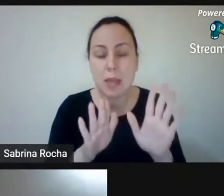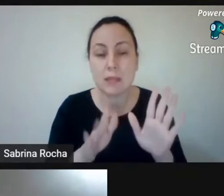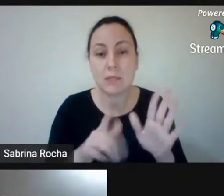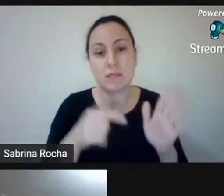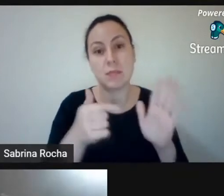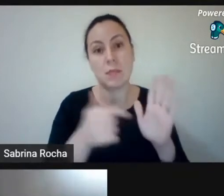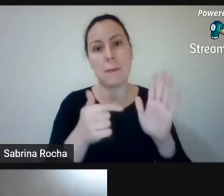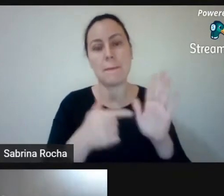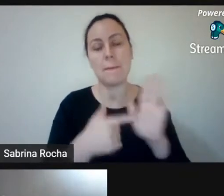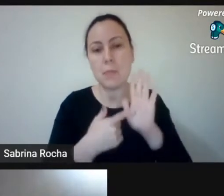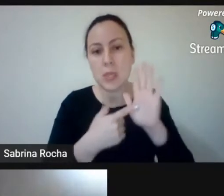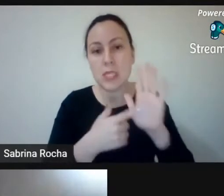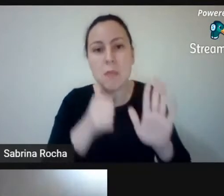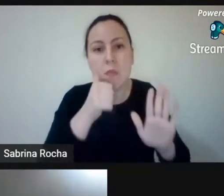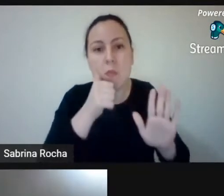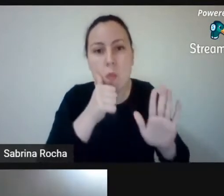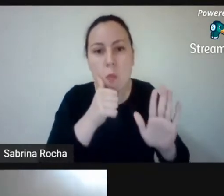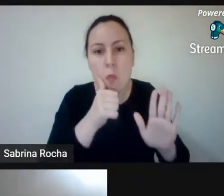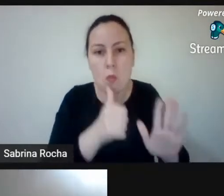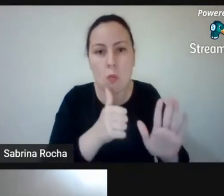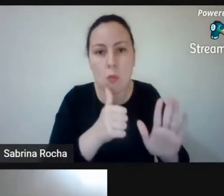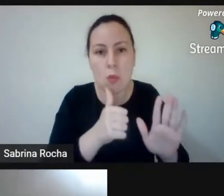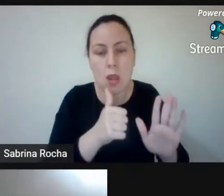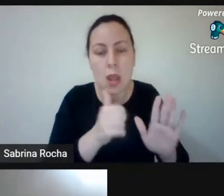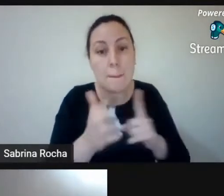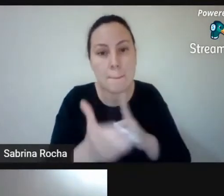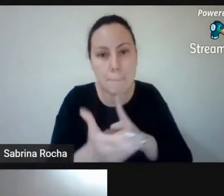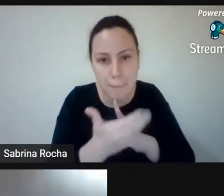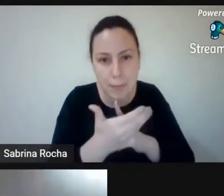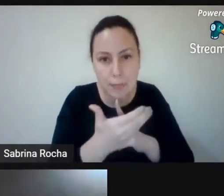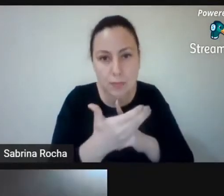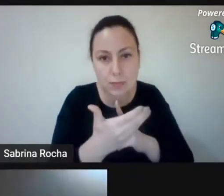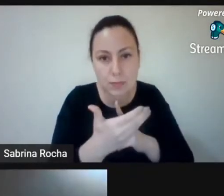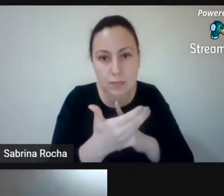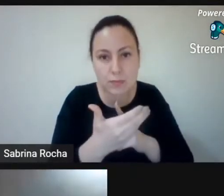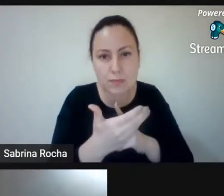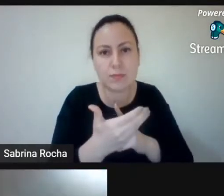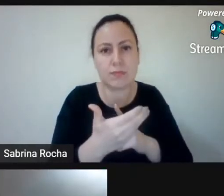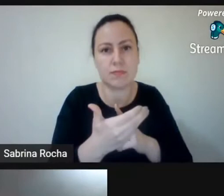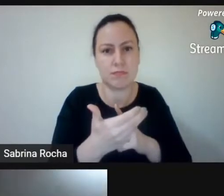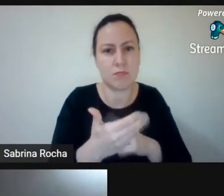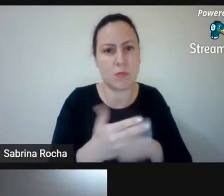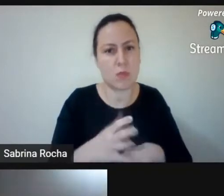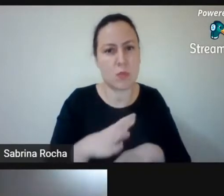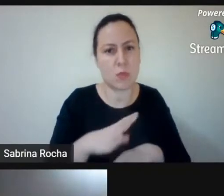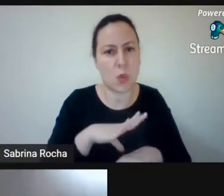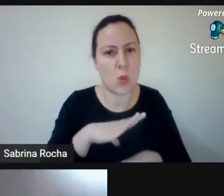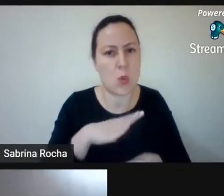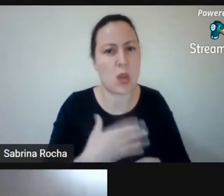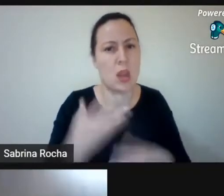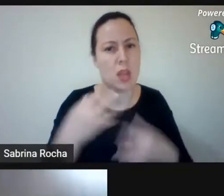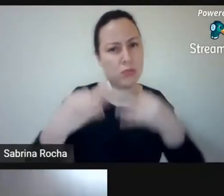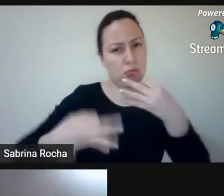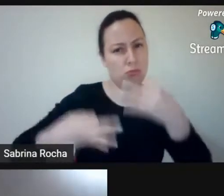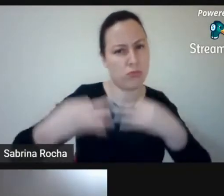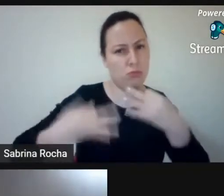é uma mulher, sei lá, protetora, ela é uma mulher sagaz, ela é uma mulher justa.